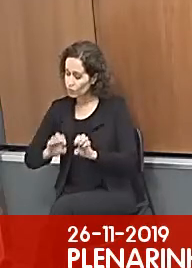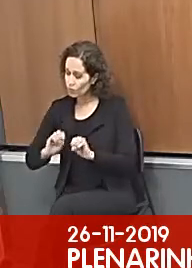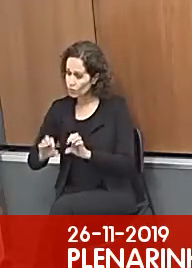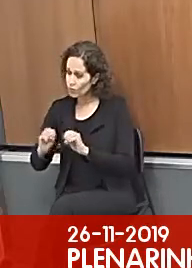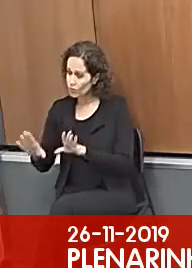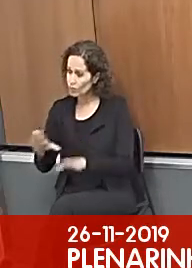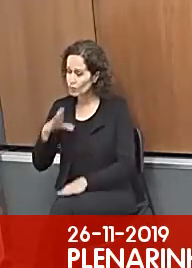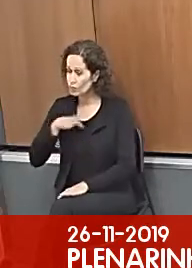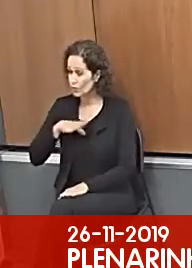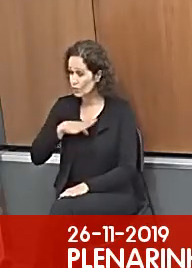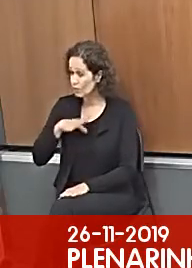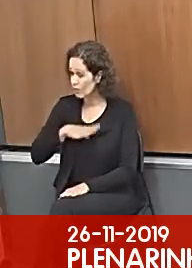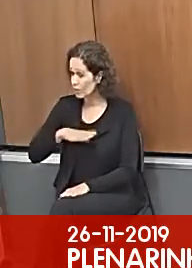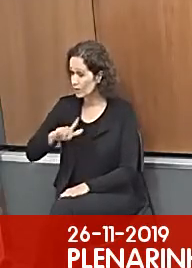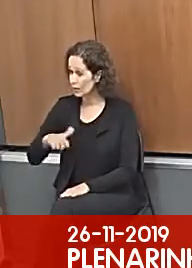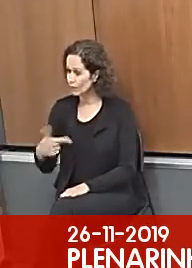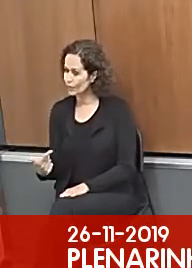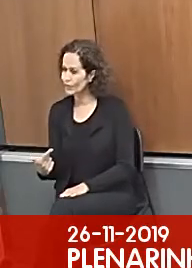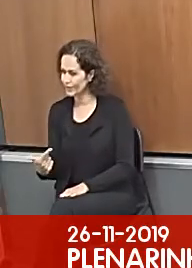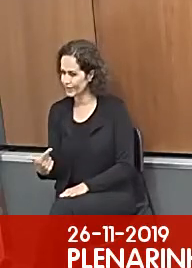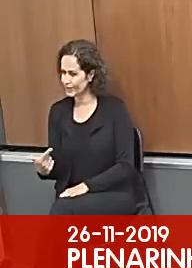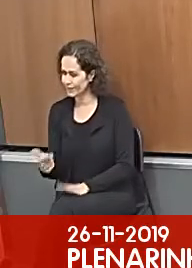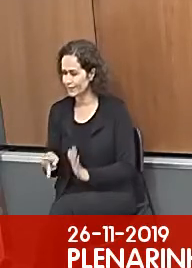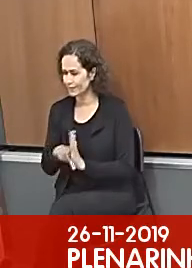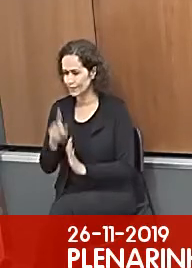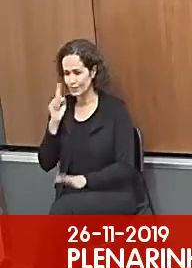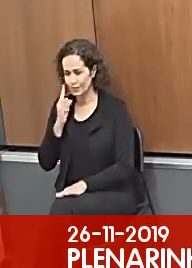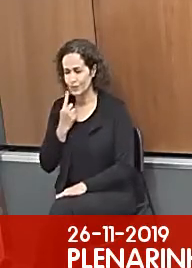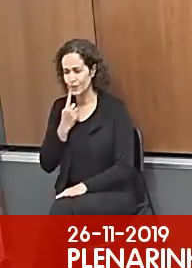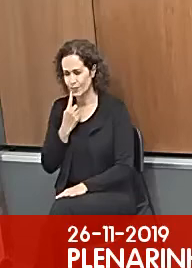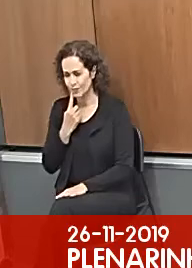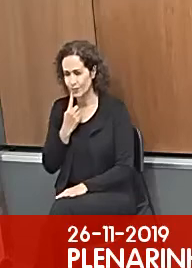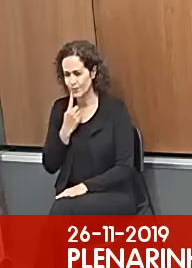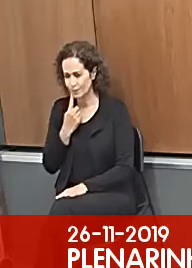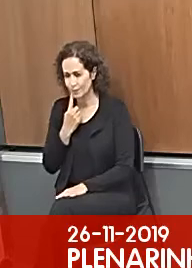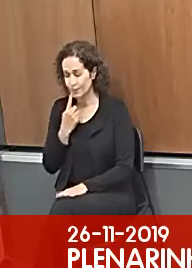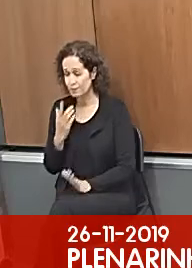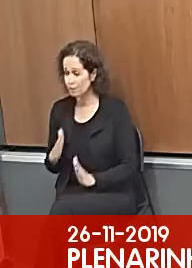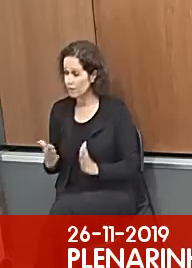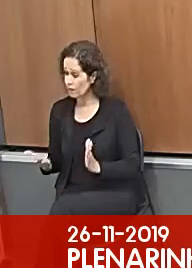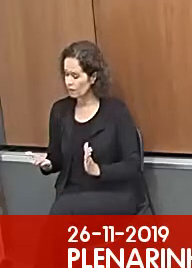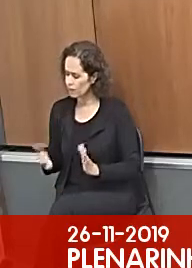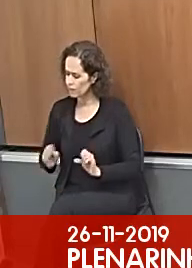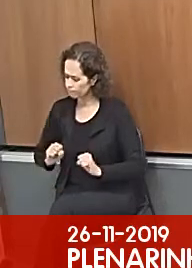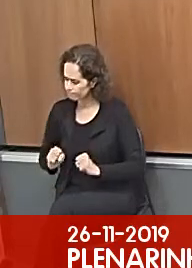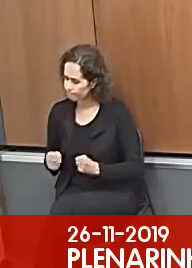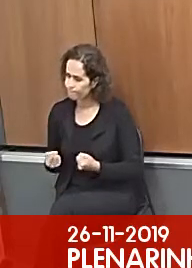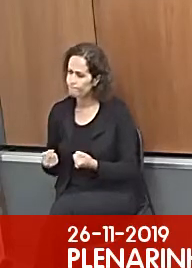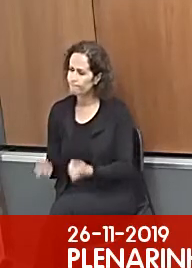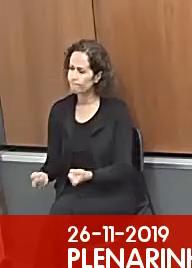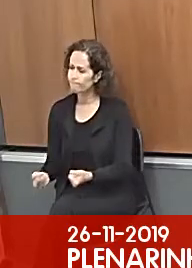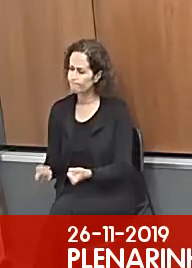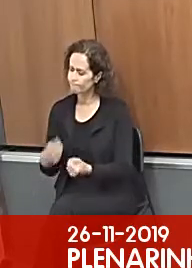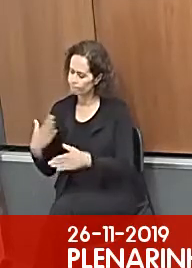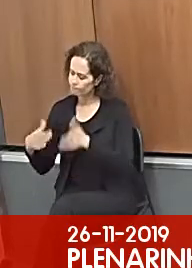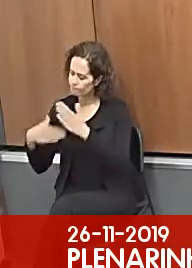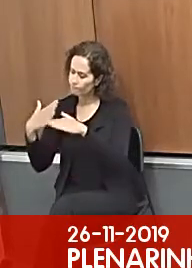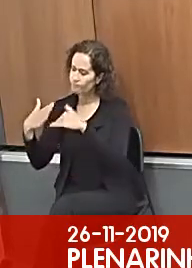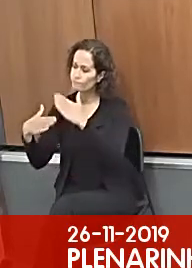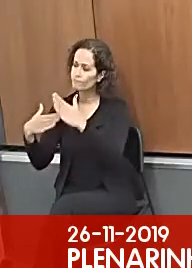do português como a segunda língua para os surdos, como a segunda língua. Mas estão empenhados, estão